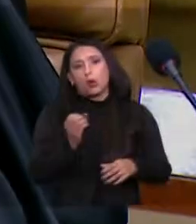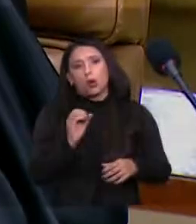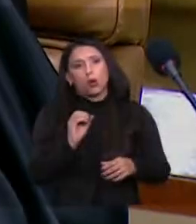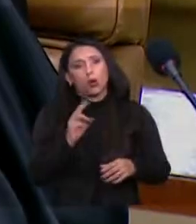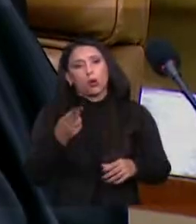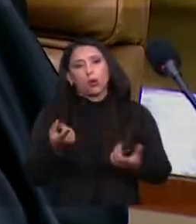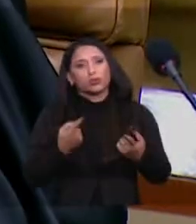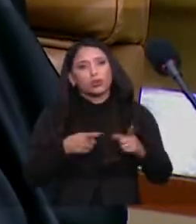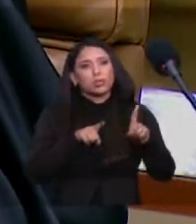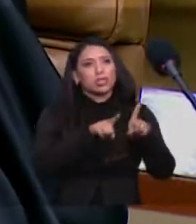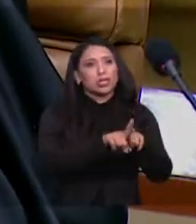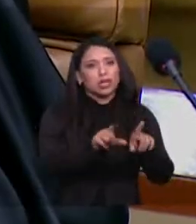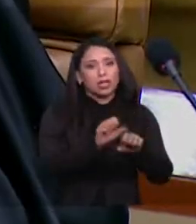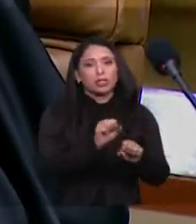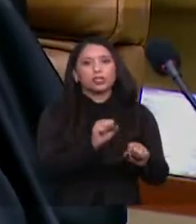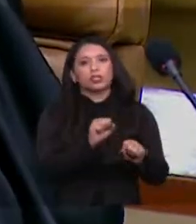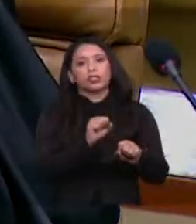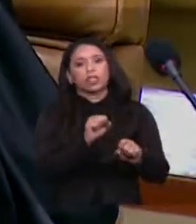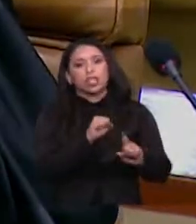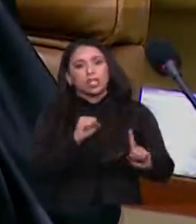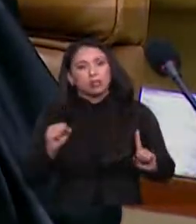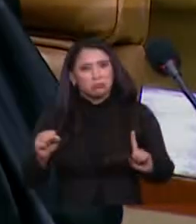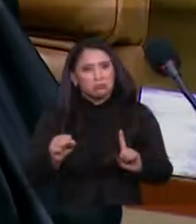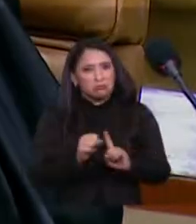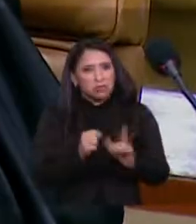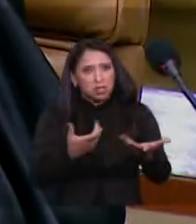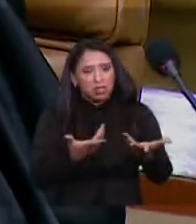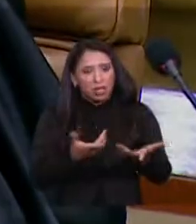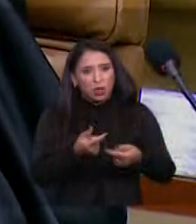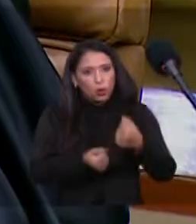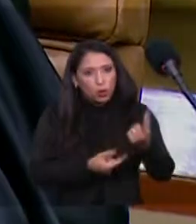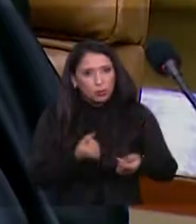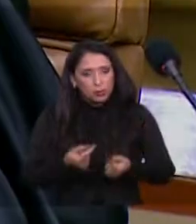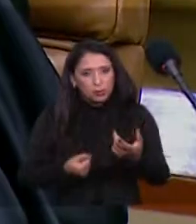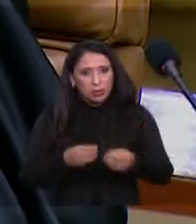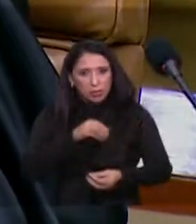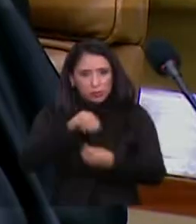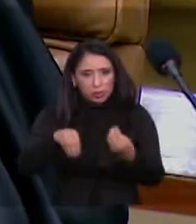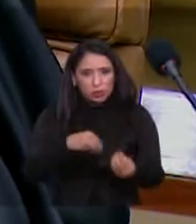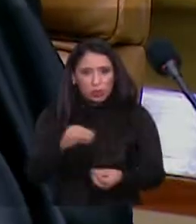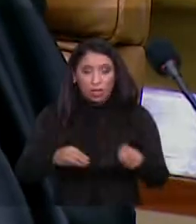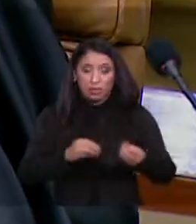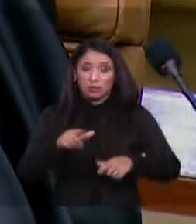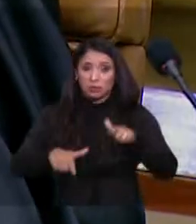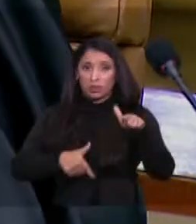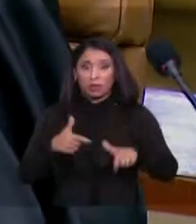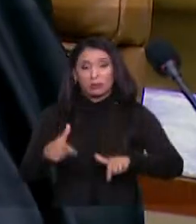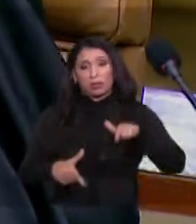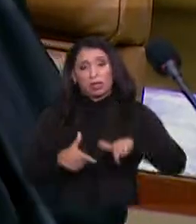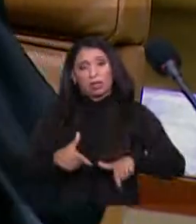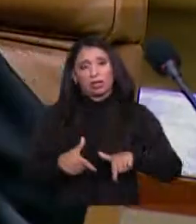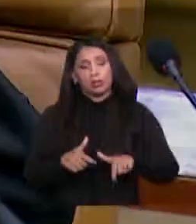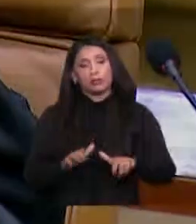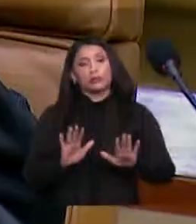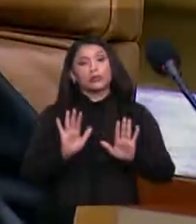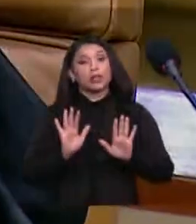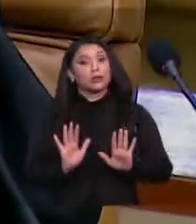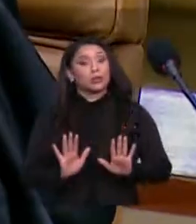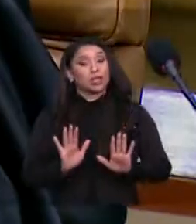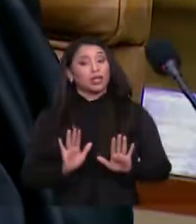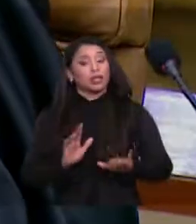mista encontram-se bem como a fiscalização de suas atividades enquanto sinais